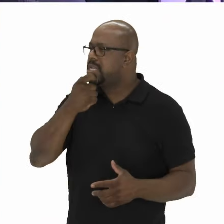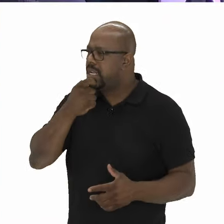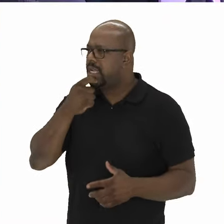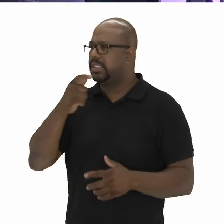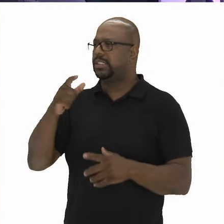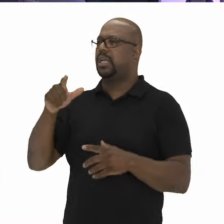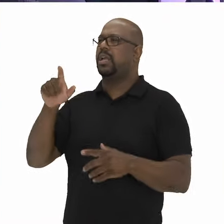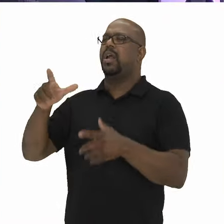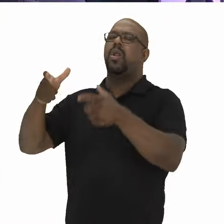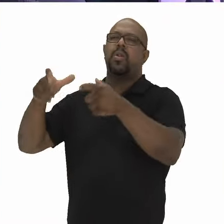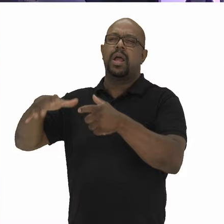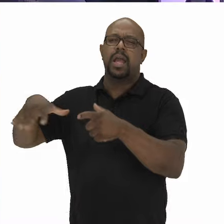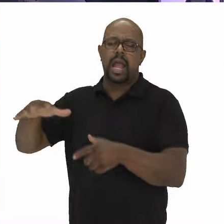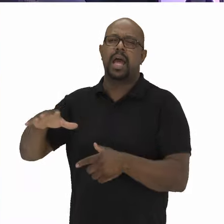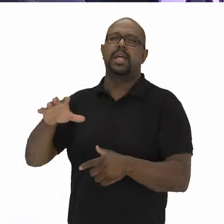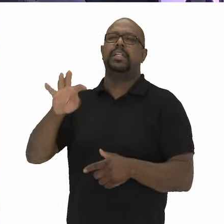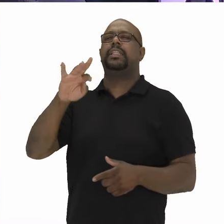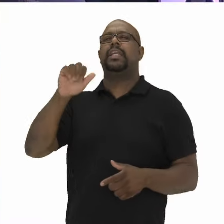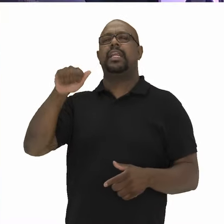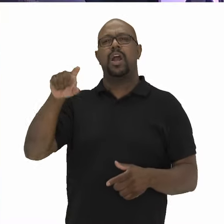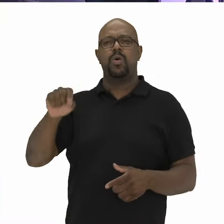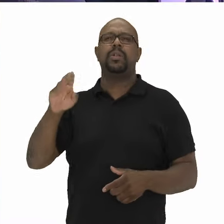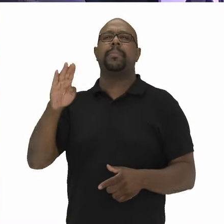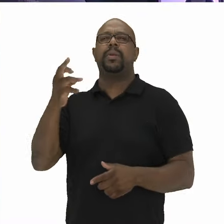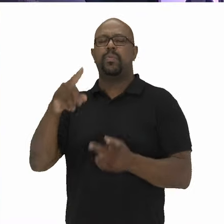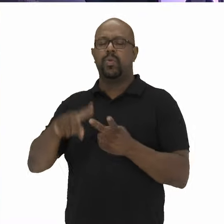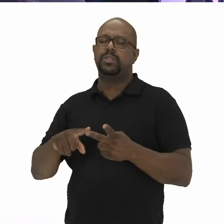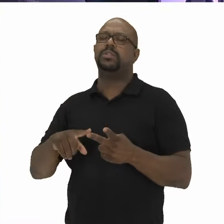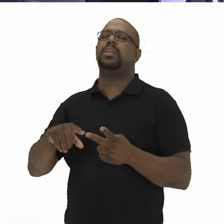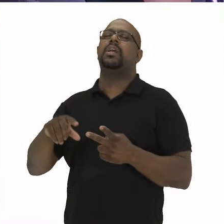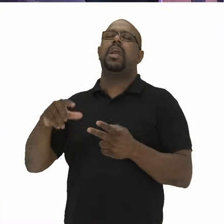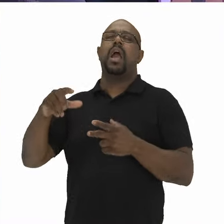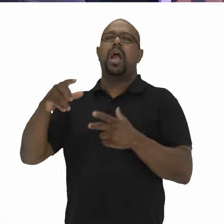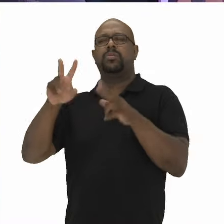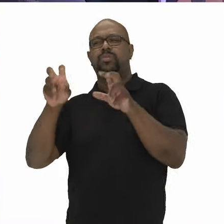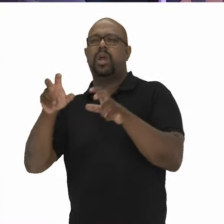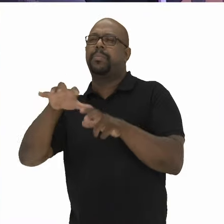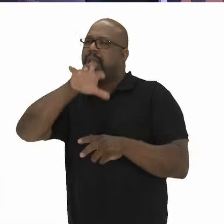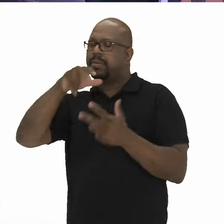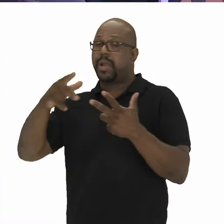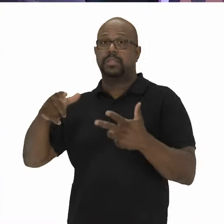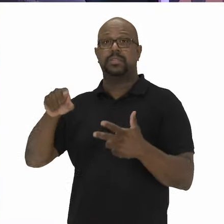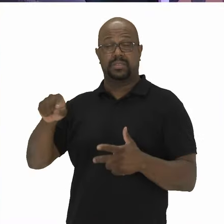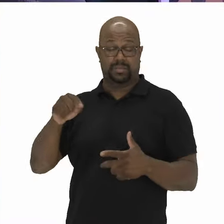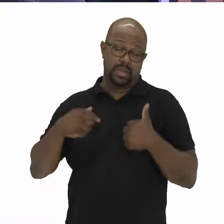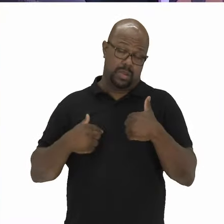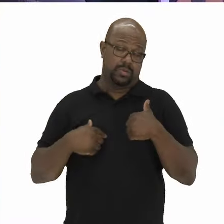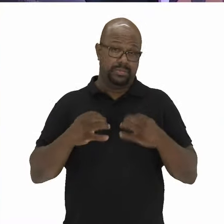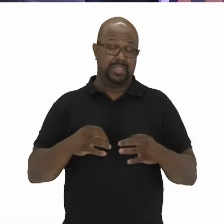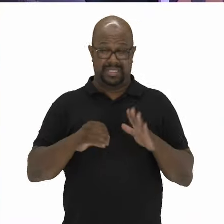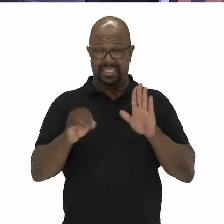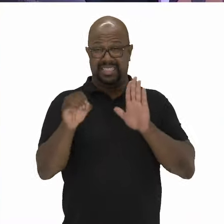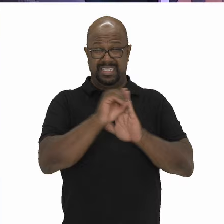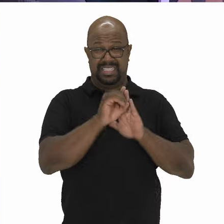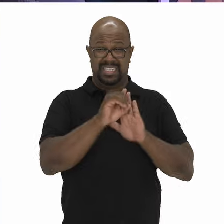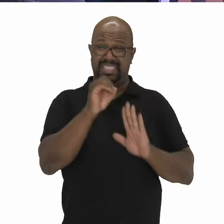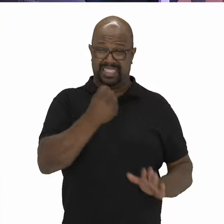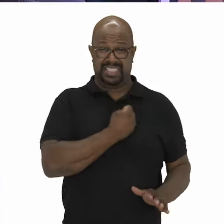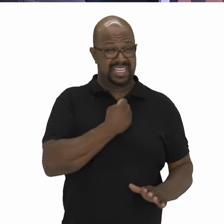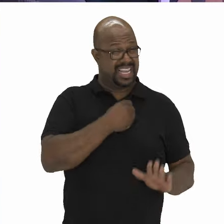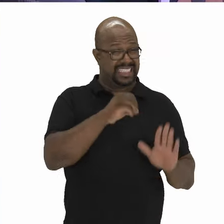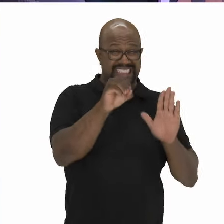na época Triângulo das Bermudas ufologia então Digamos que eu tirava literalmente zero